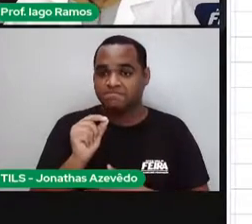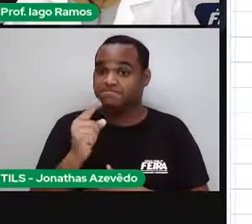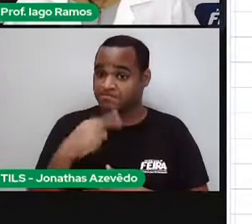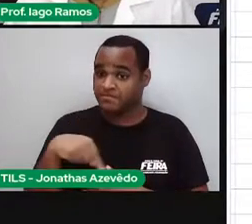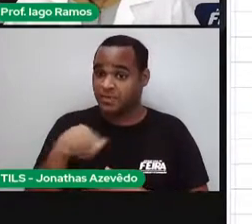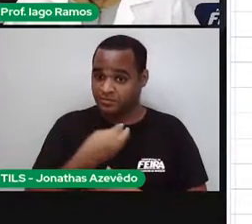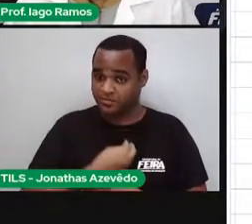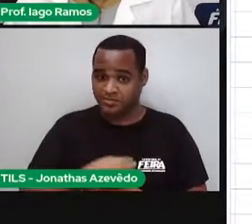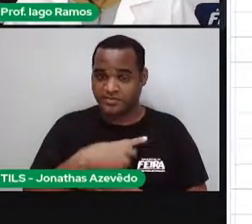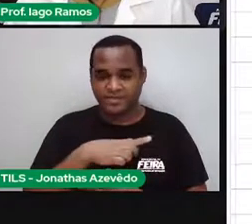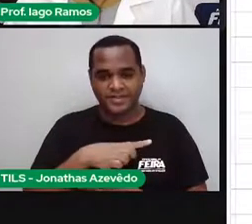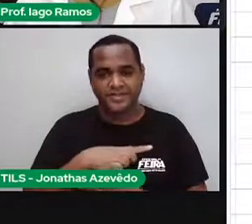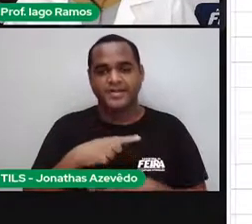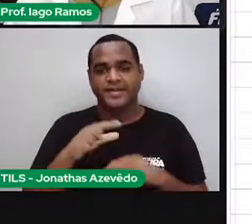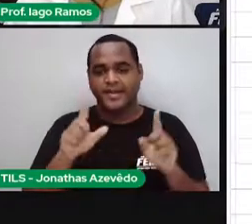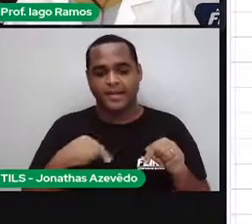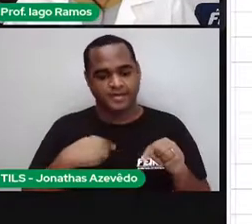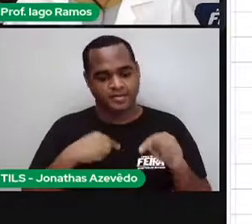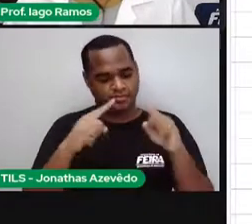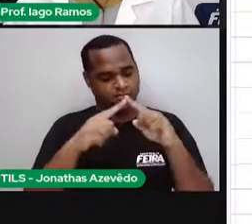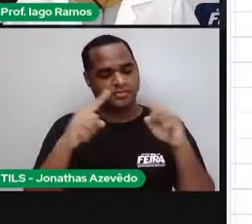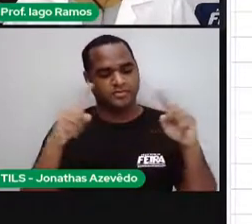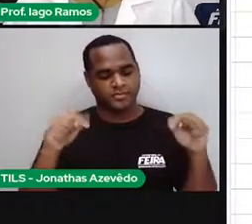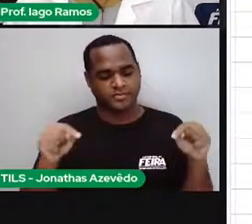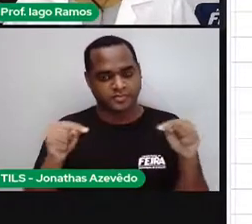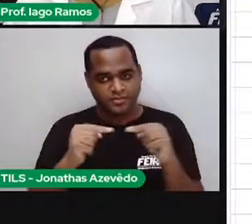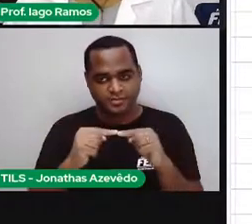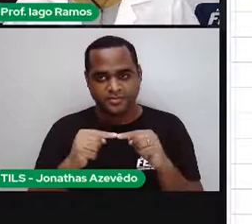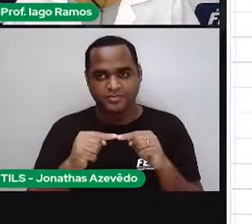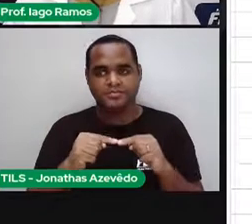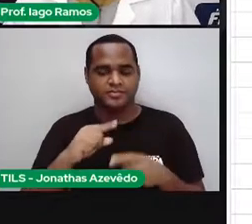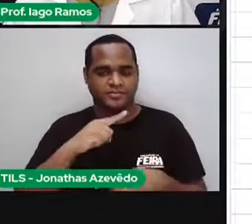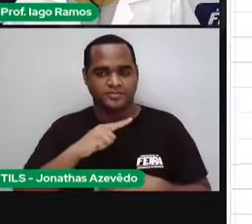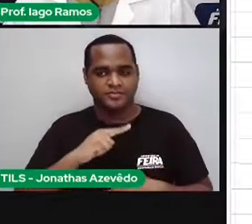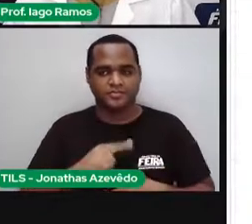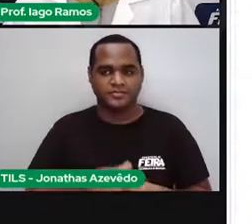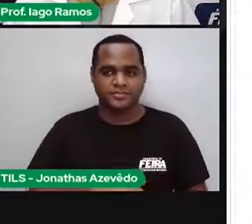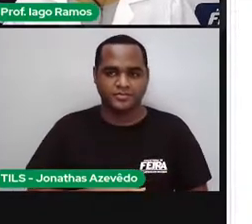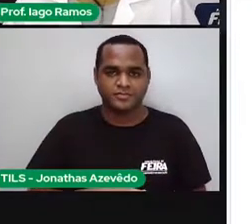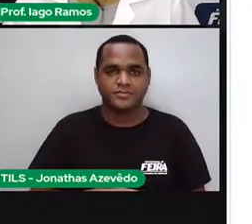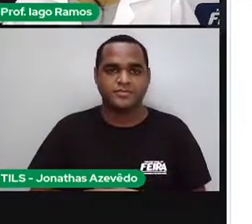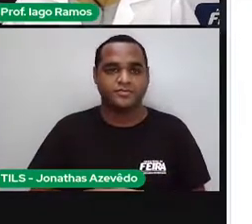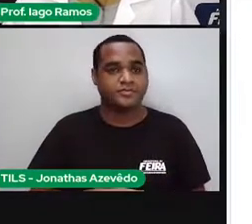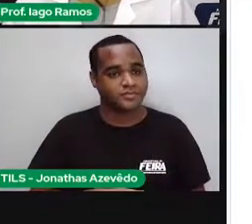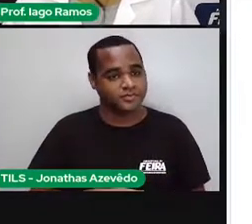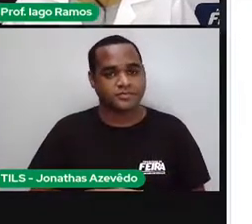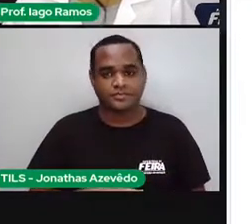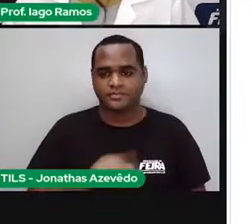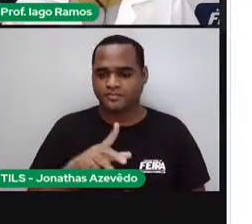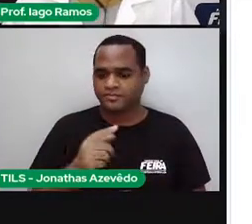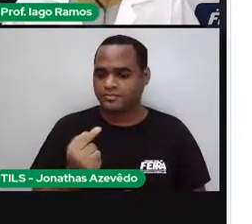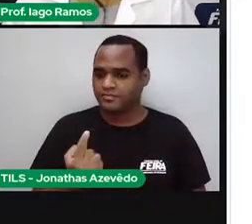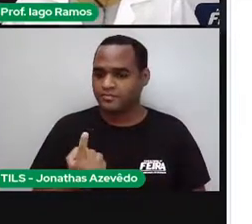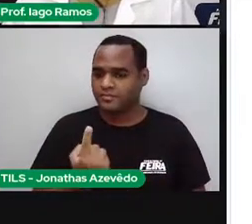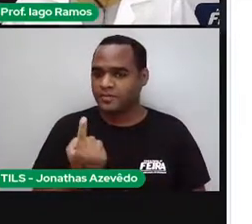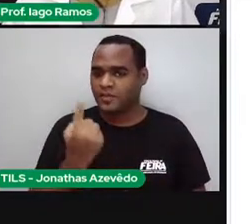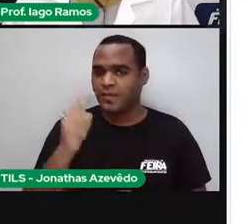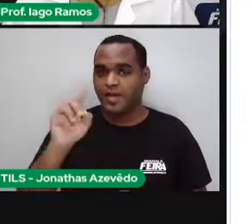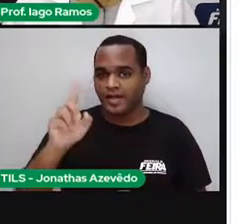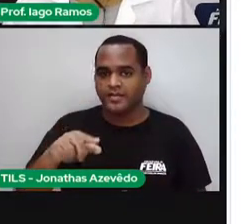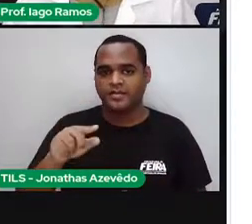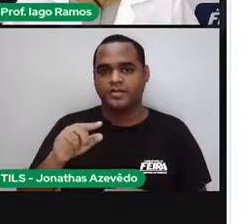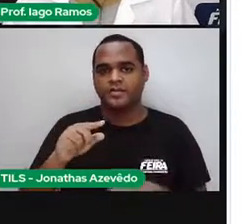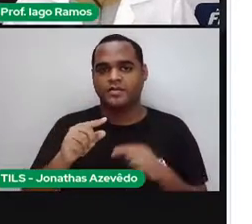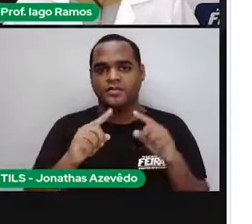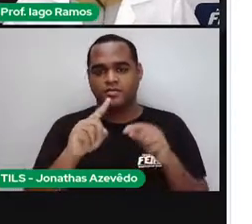estava o retângulo a altura desse retângulo é